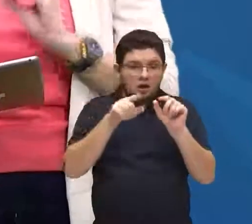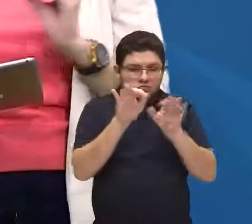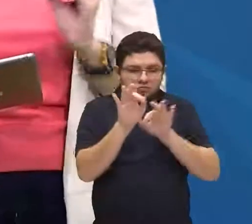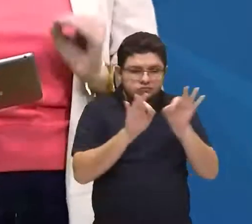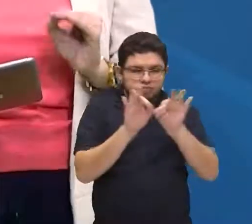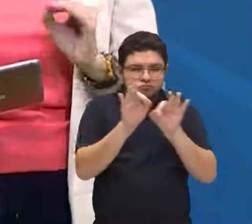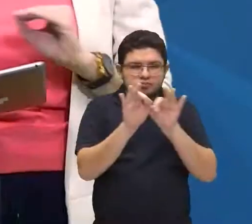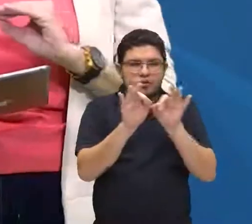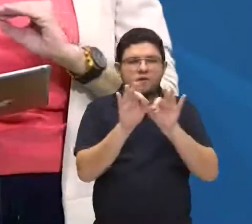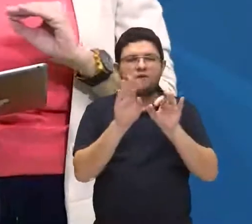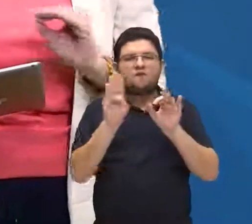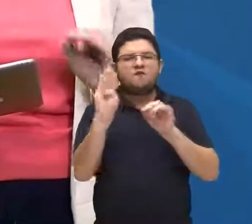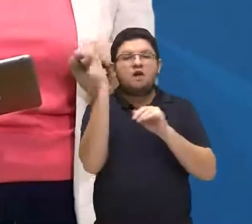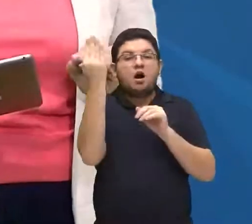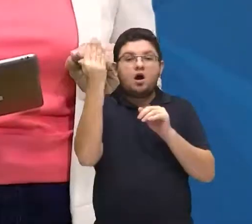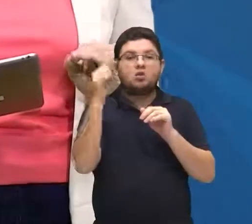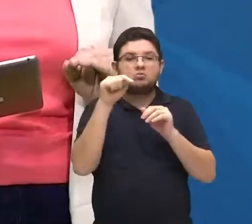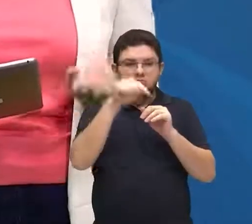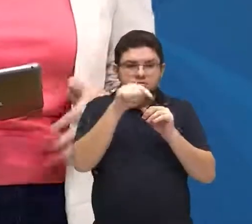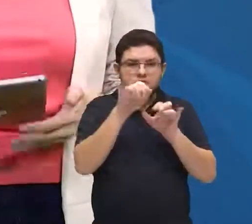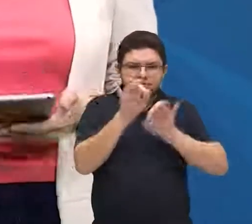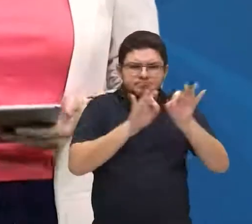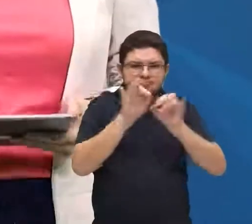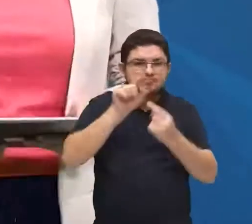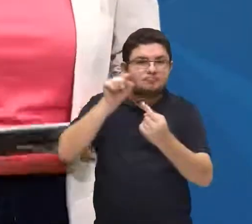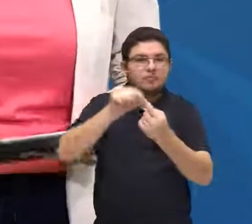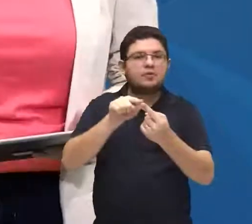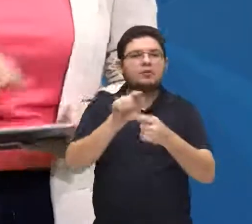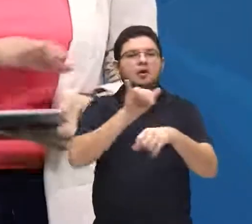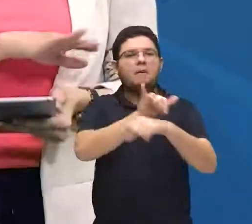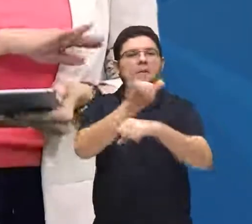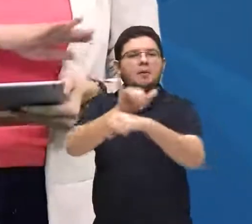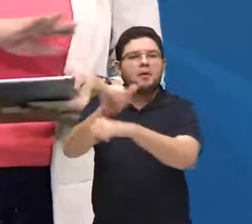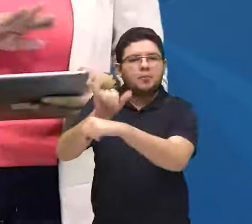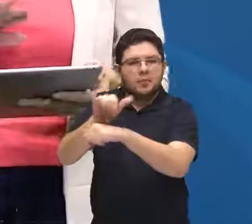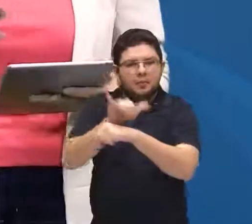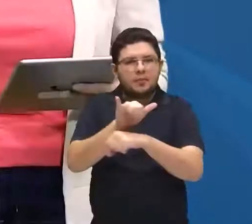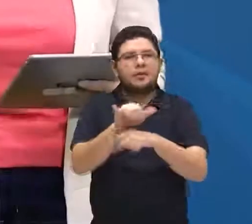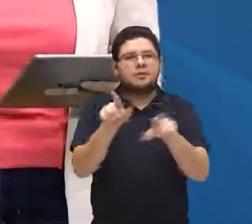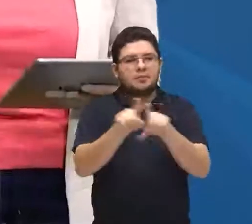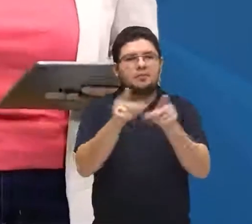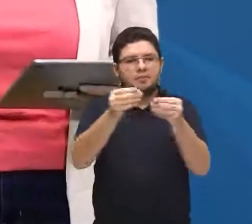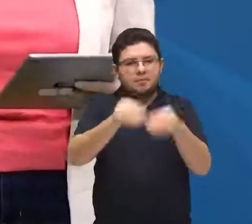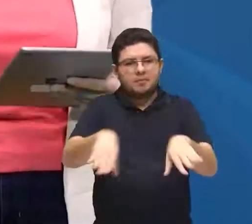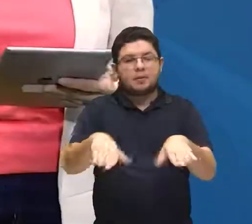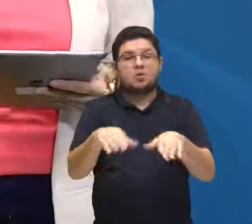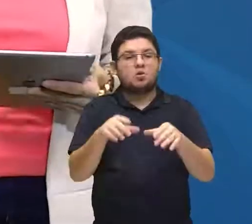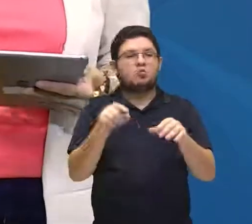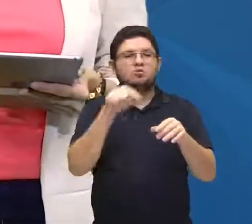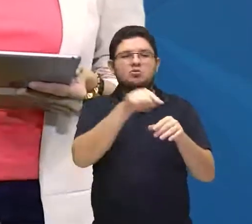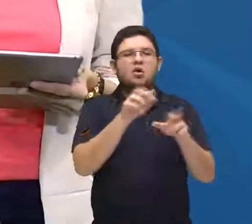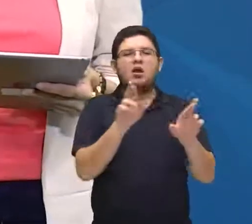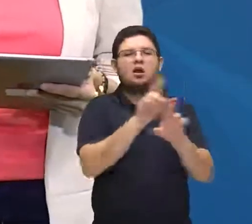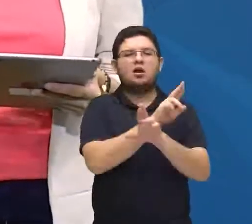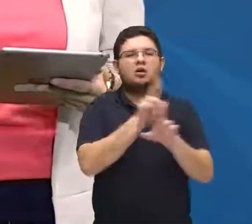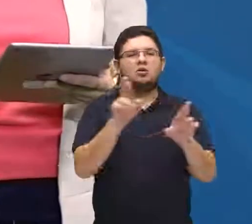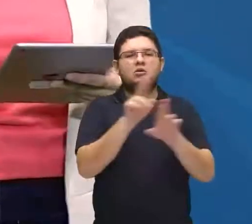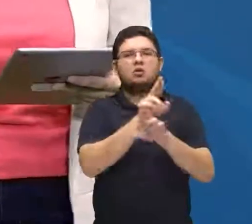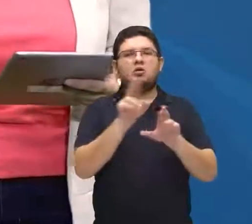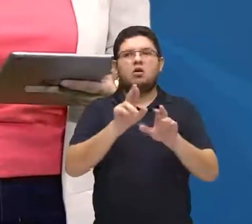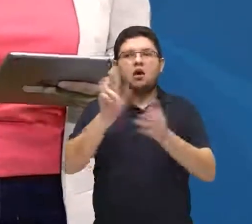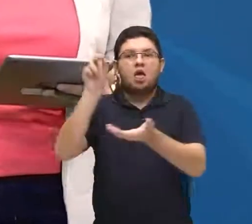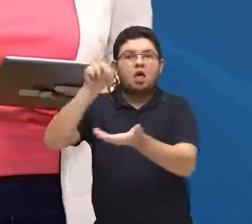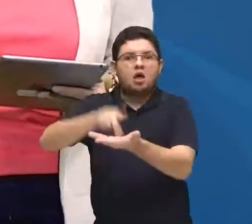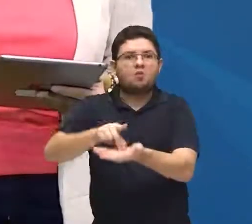criado realmente para enganar e prejudicar. Ele não faz relação nenhuma, porque às vezes acontece, né, de